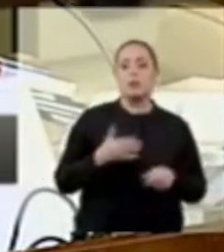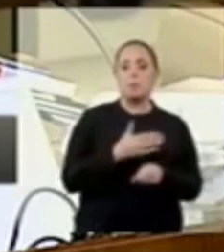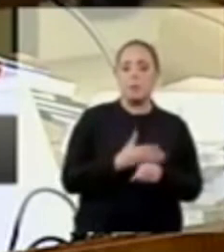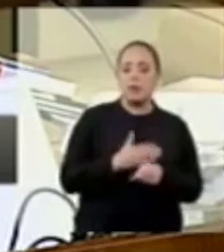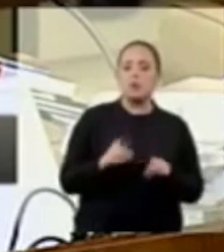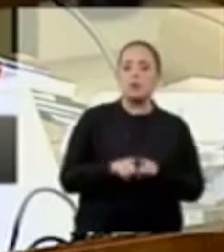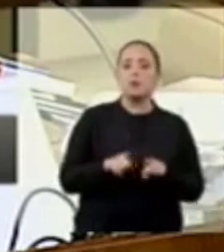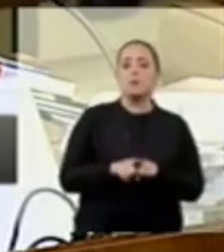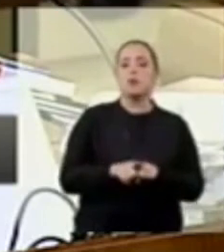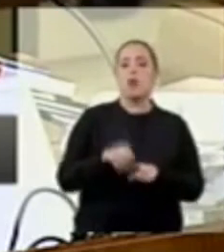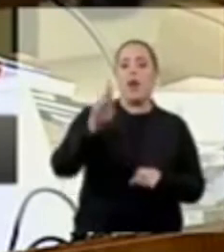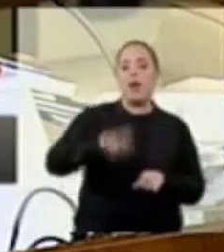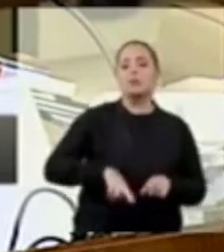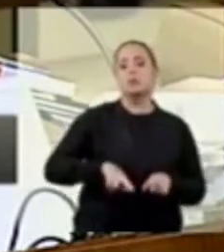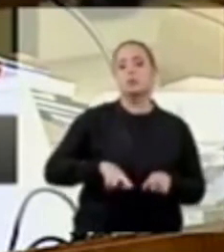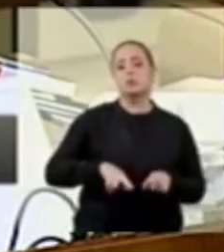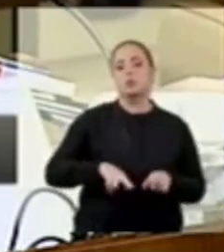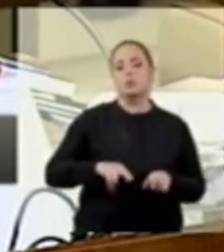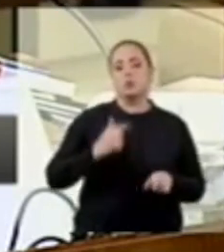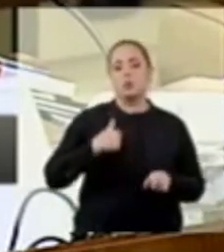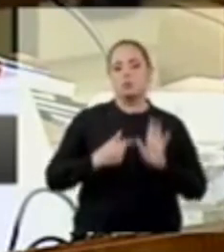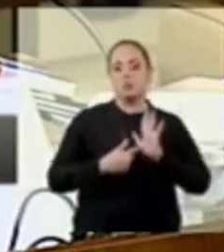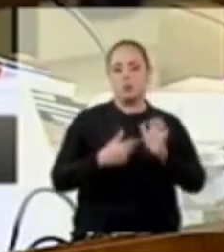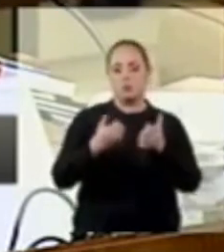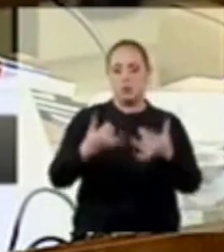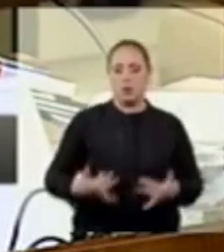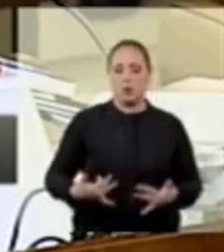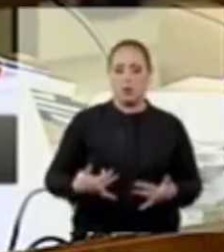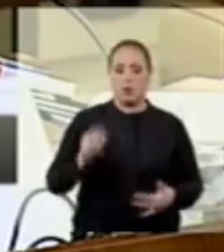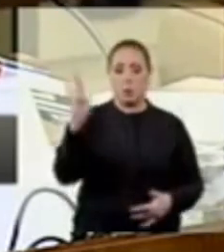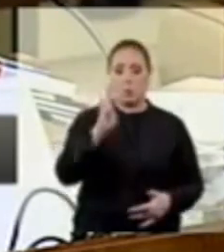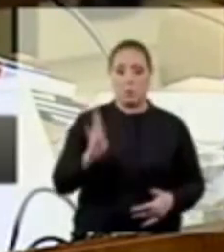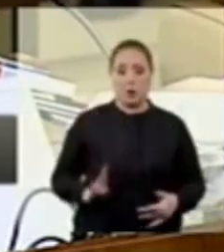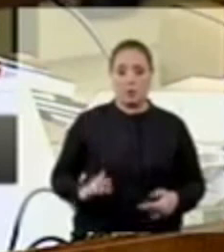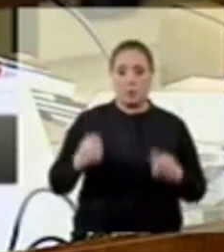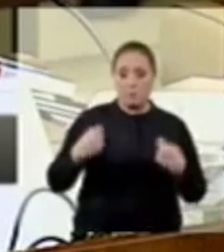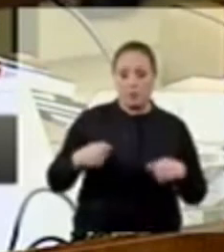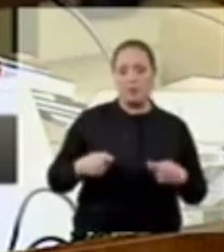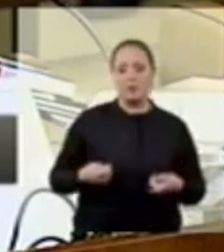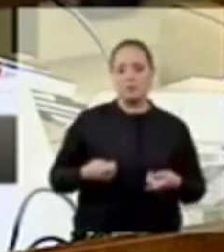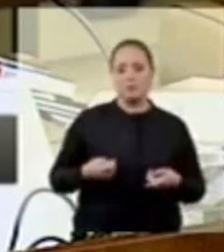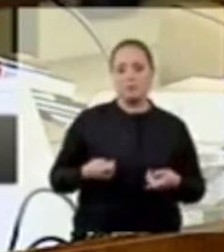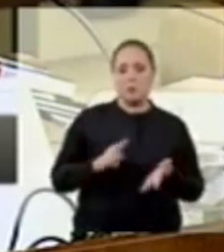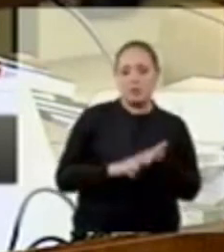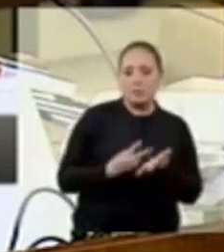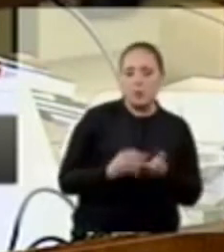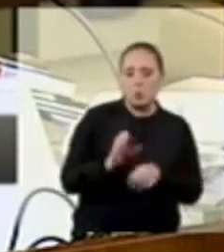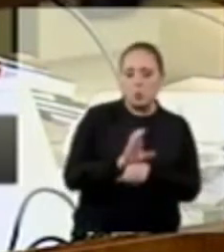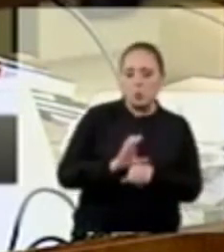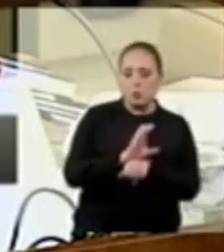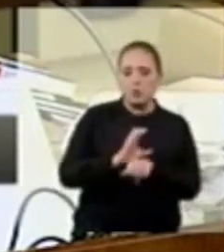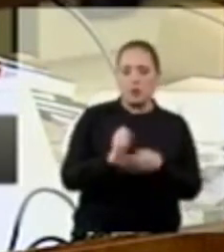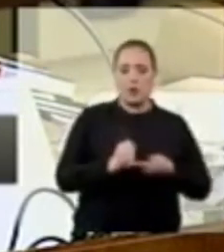pragmáticas e porque o país precisa de uma interpretação constitucional que